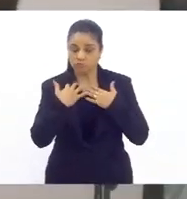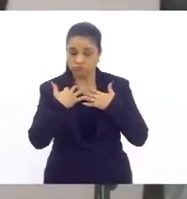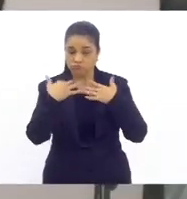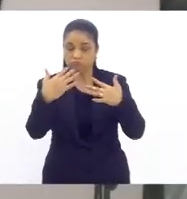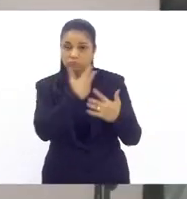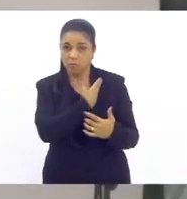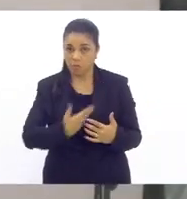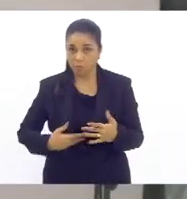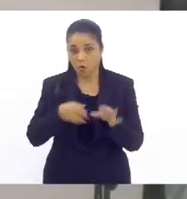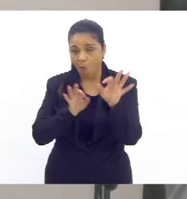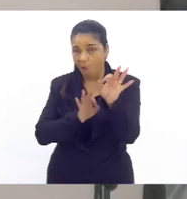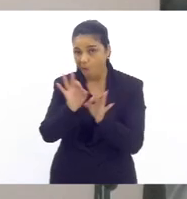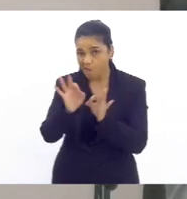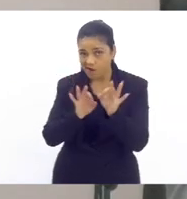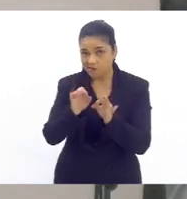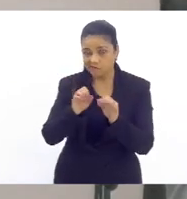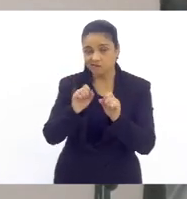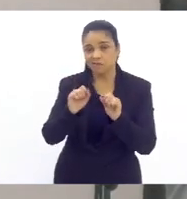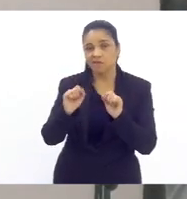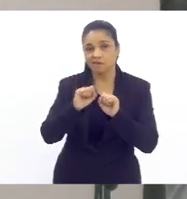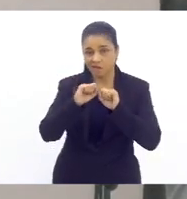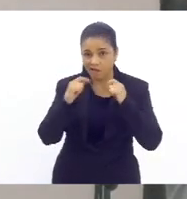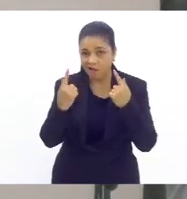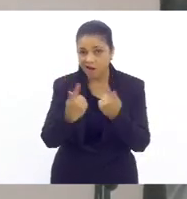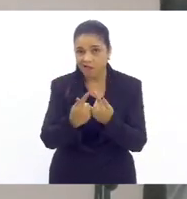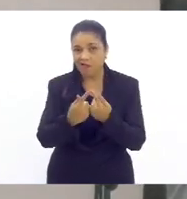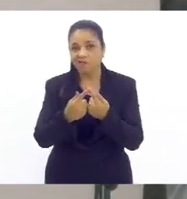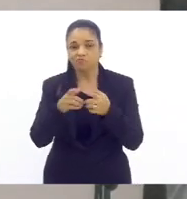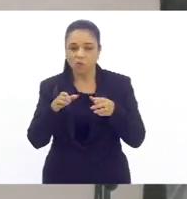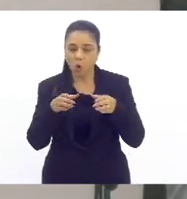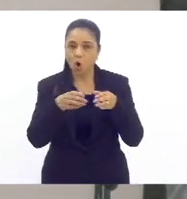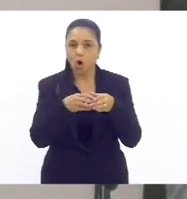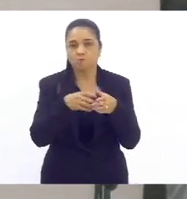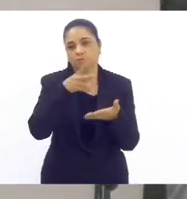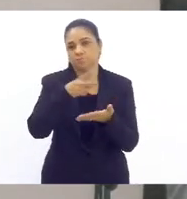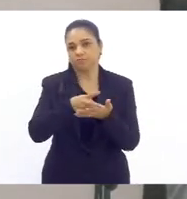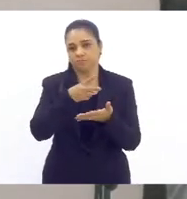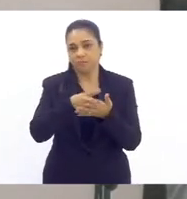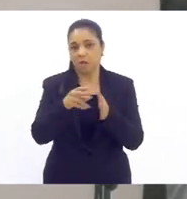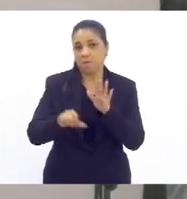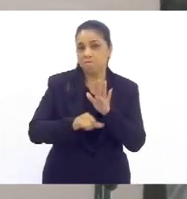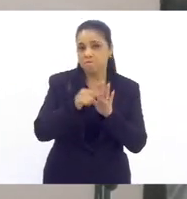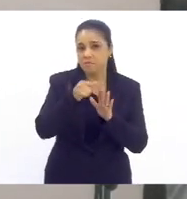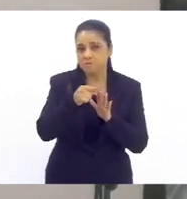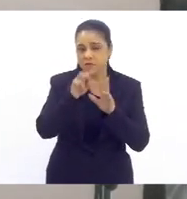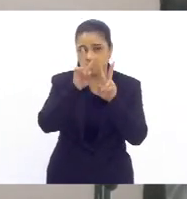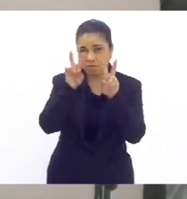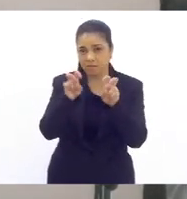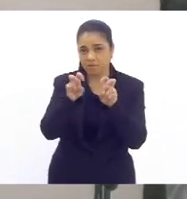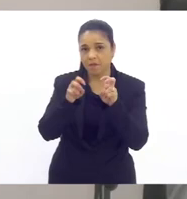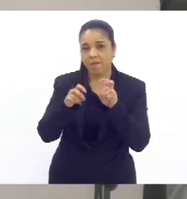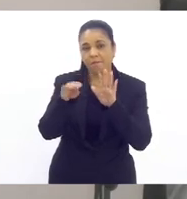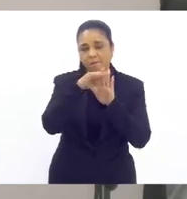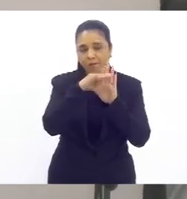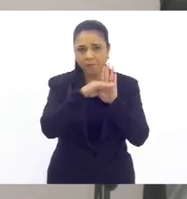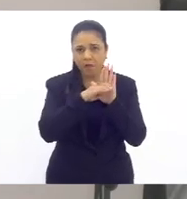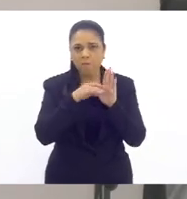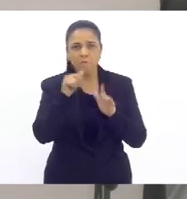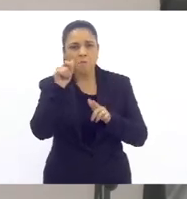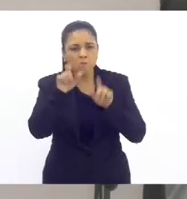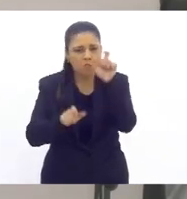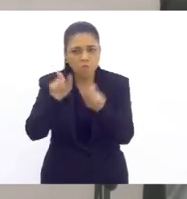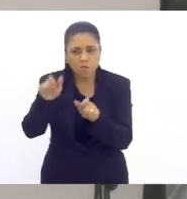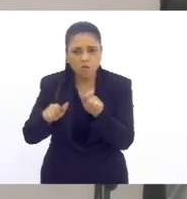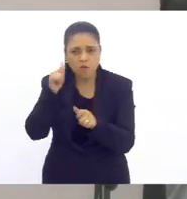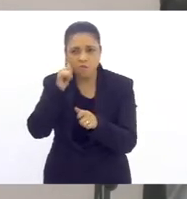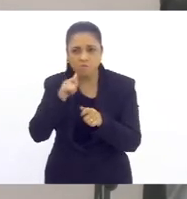organizando aqui nessa casa por esta comissão primeira delas é a implementação do programa toda mulher merece de doula